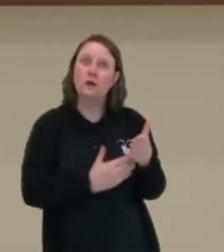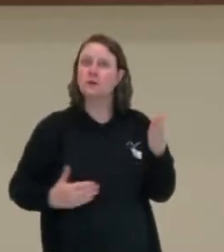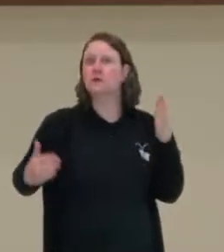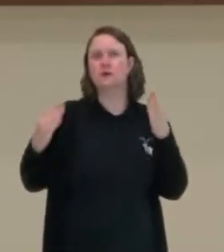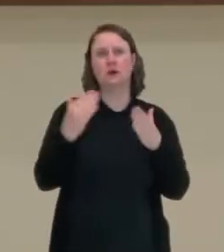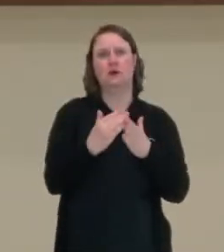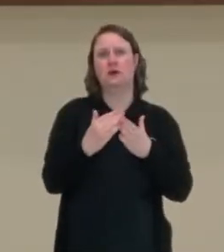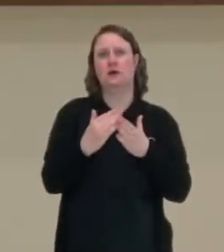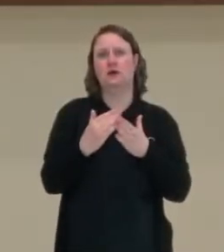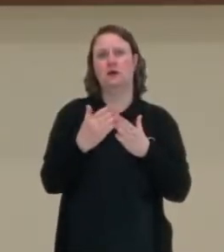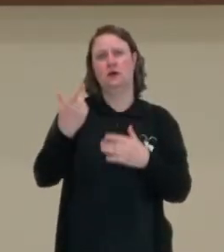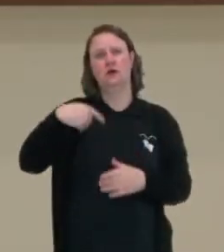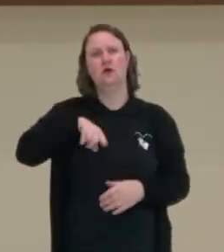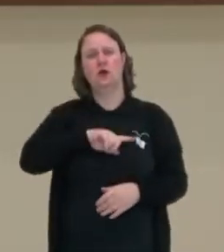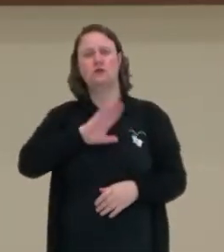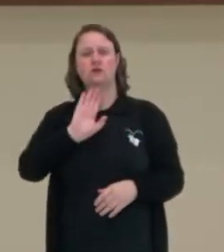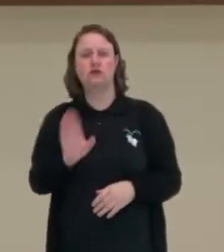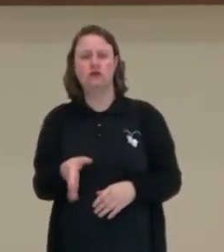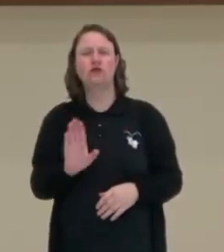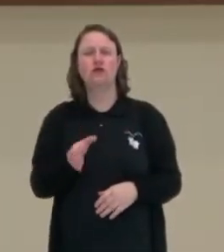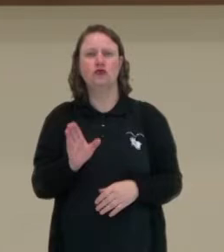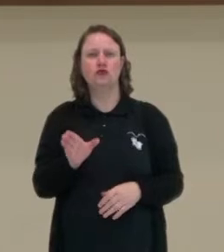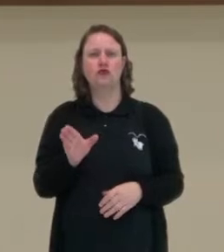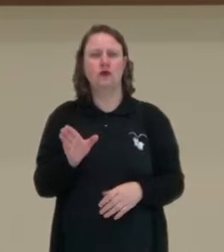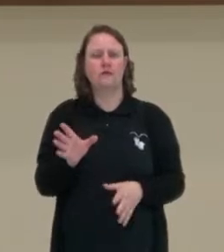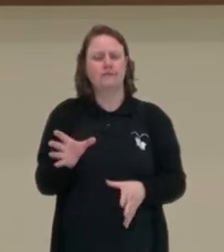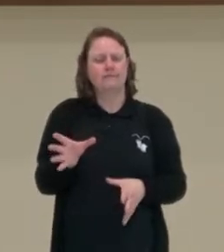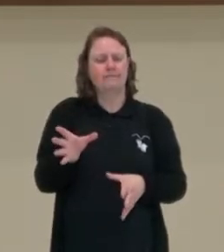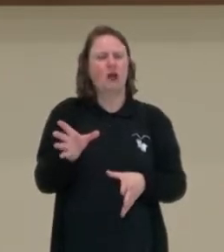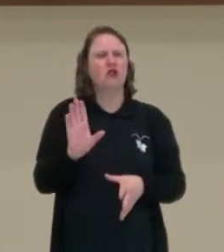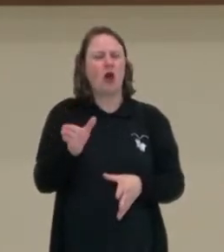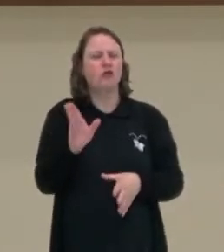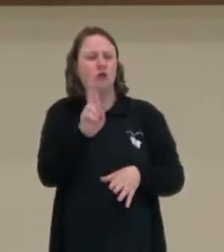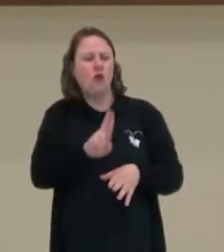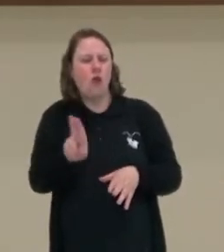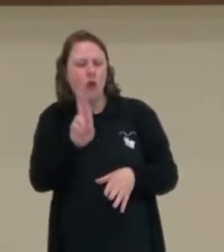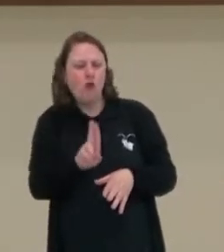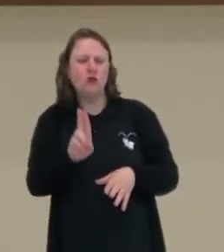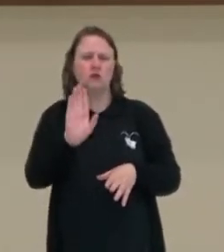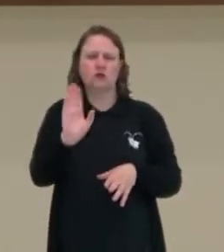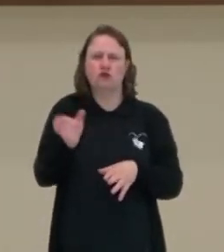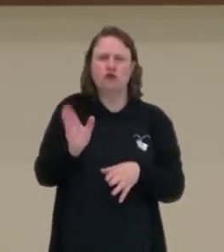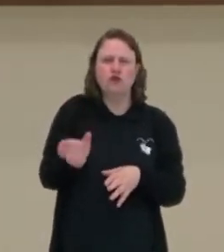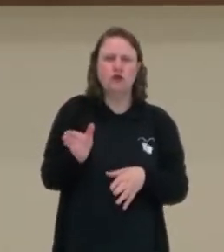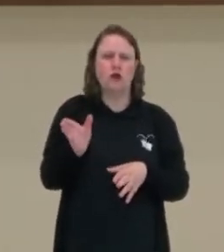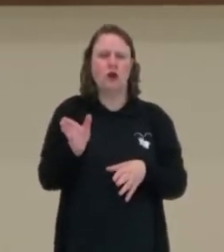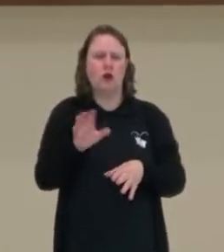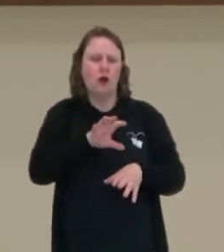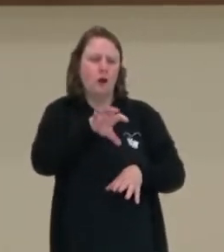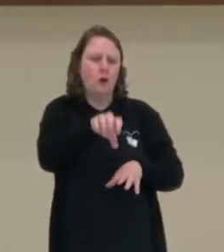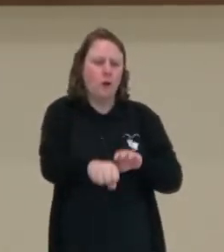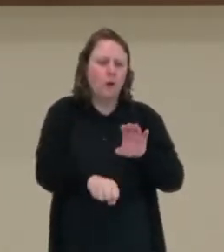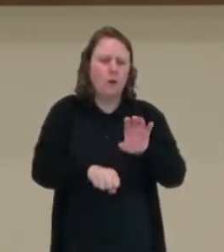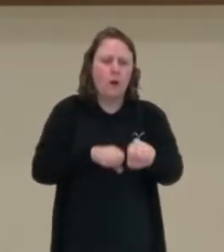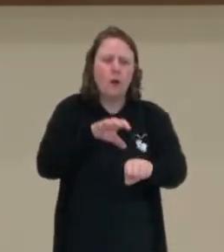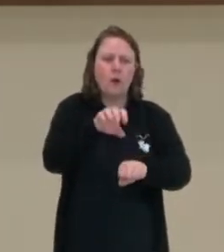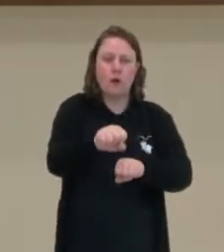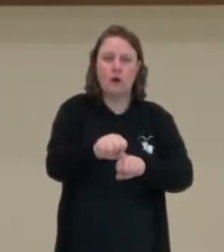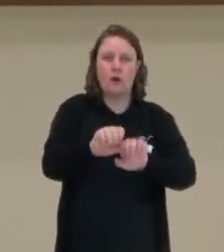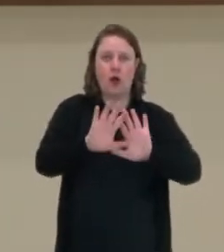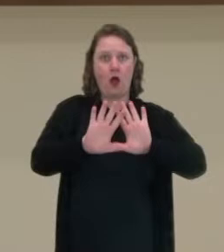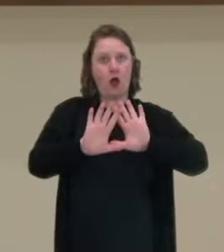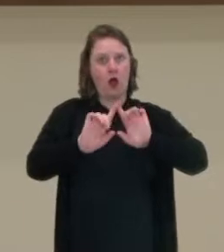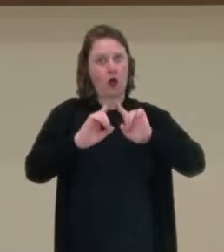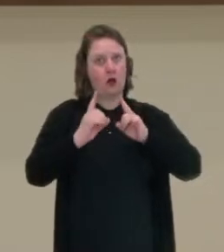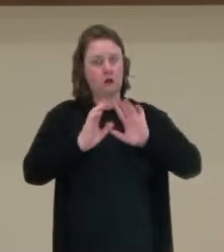você se apropriou da natureza para o seu conforto, sem a necessidade de que você explore cada vez mais para lhe